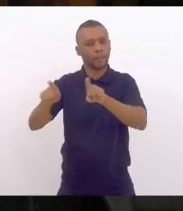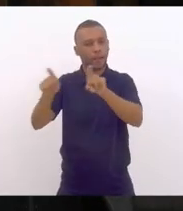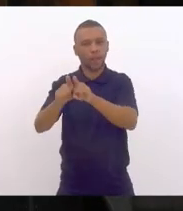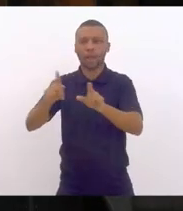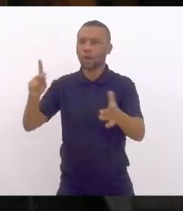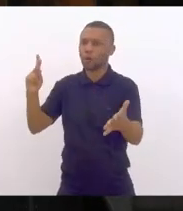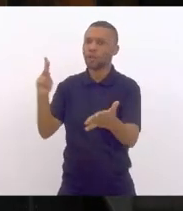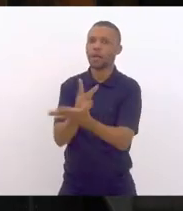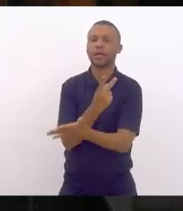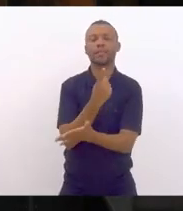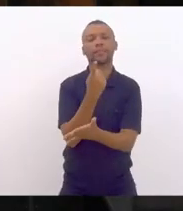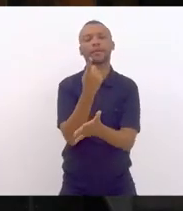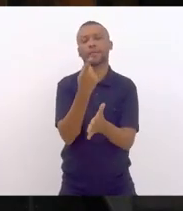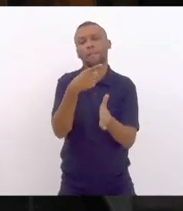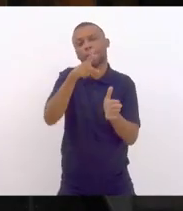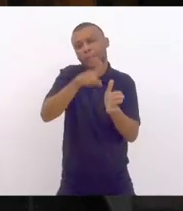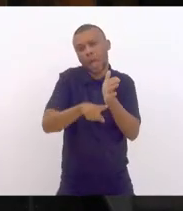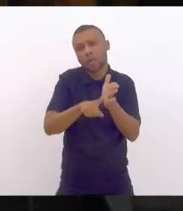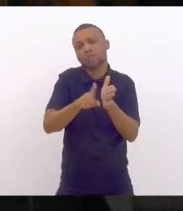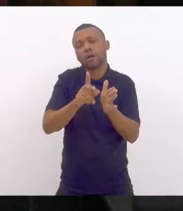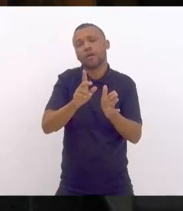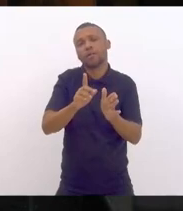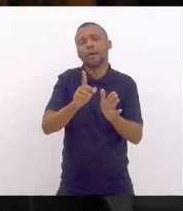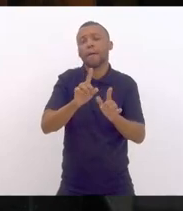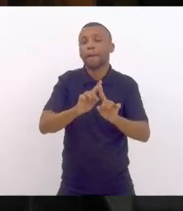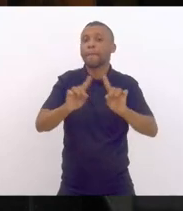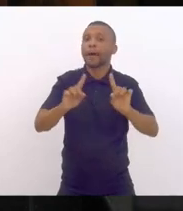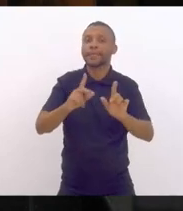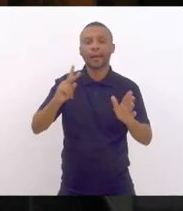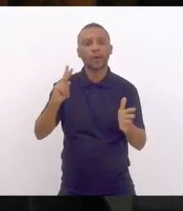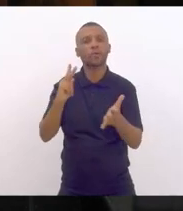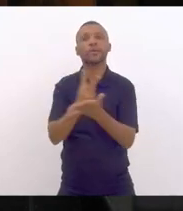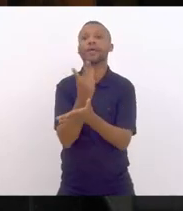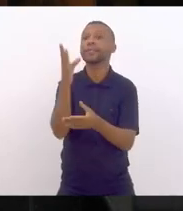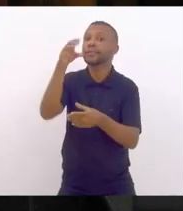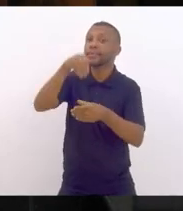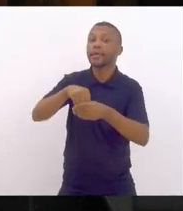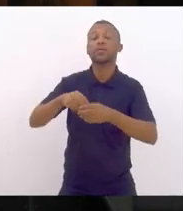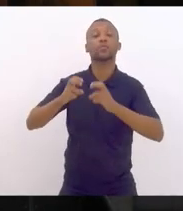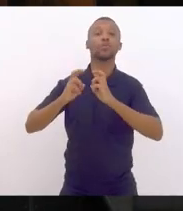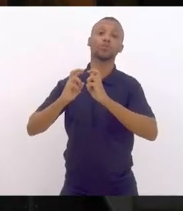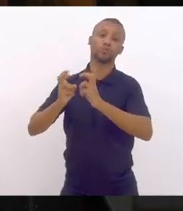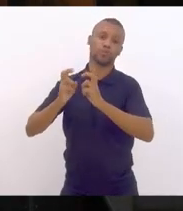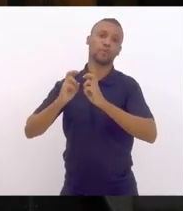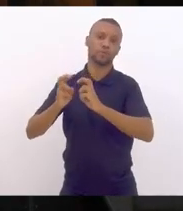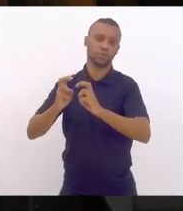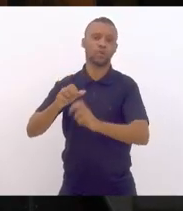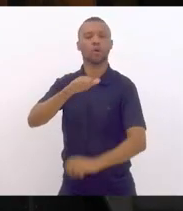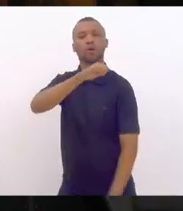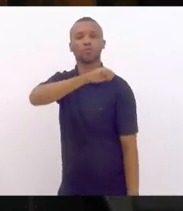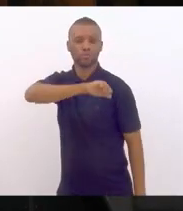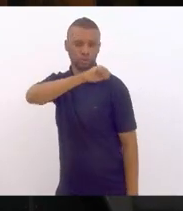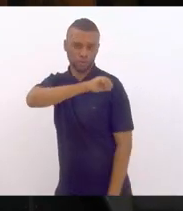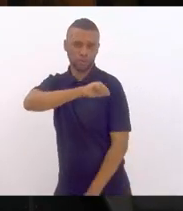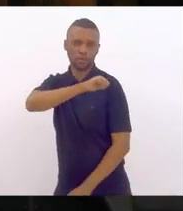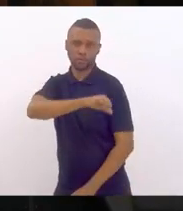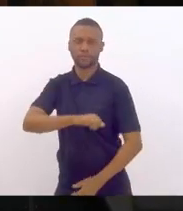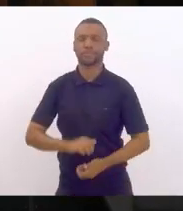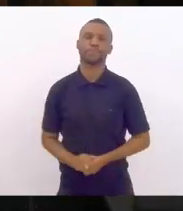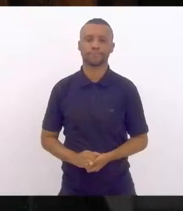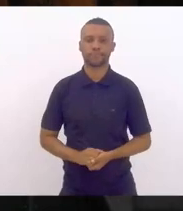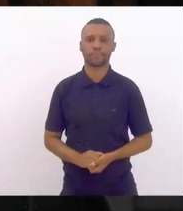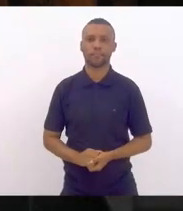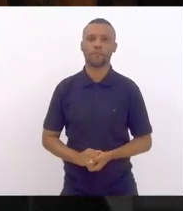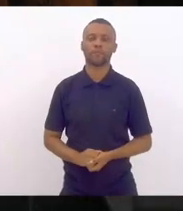com menos frequência mas ocorre no metrô da cidade do Rio de Janeiro